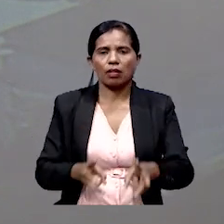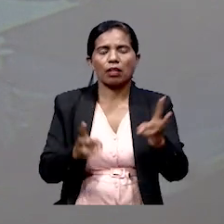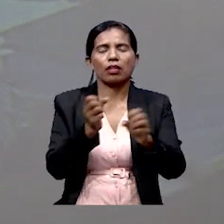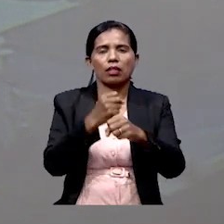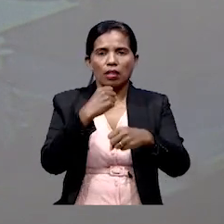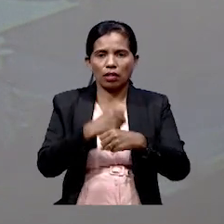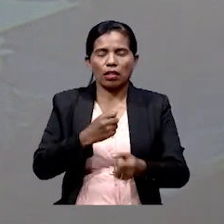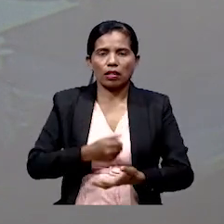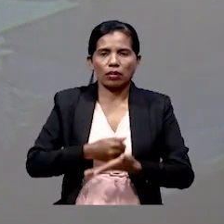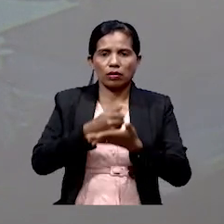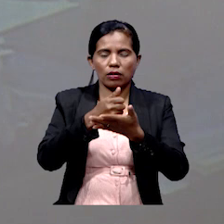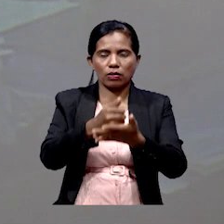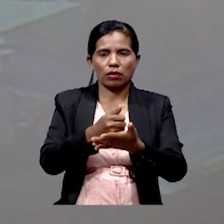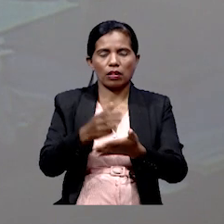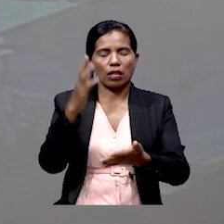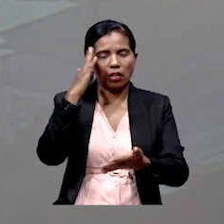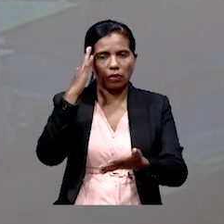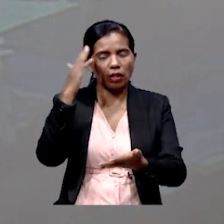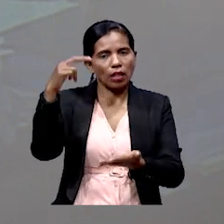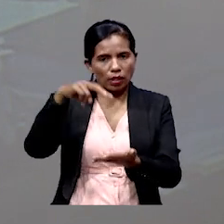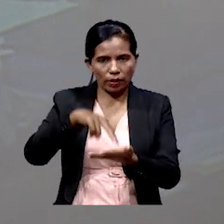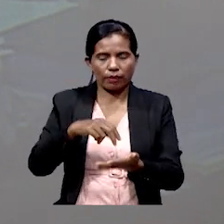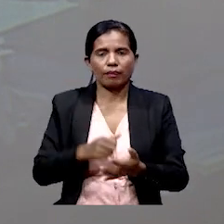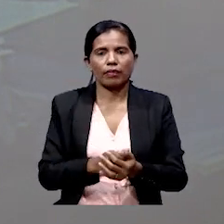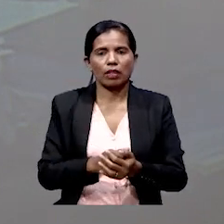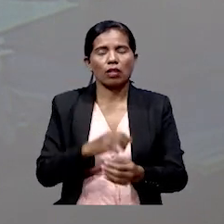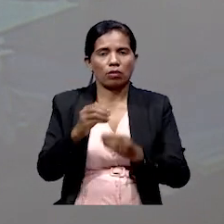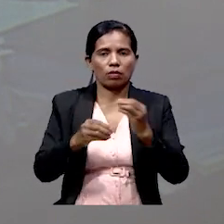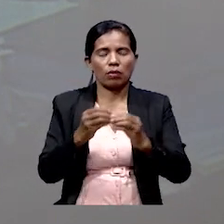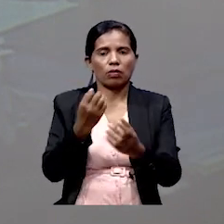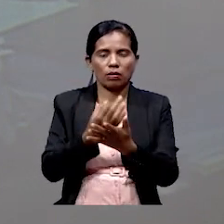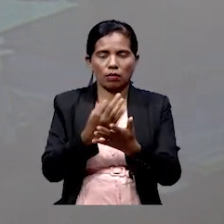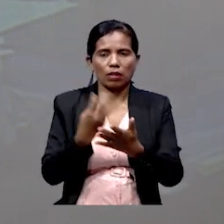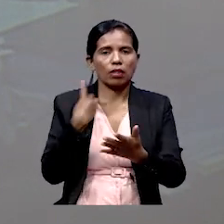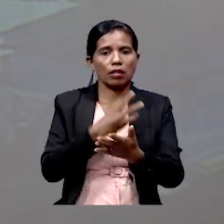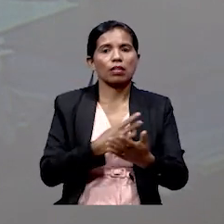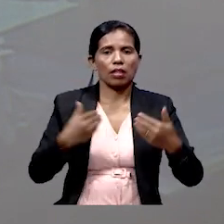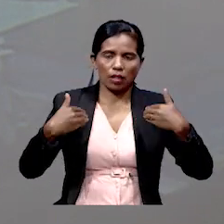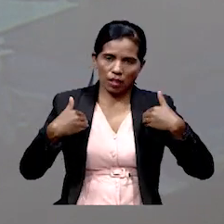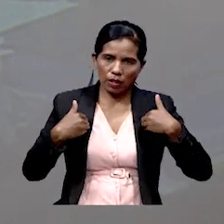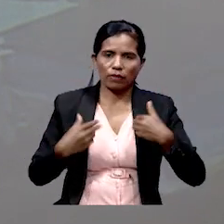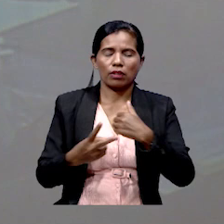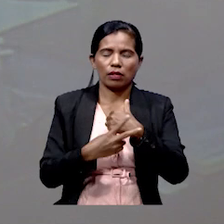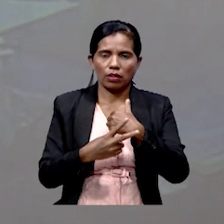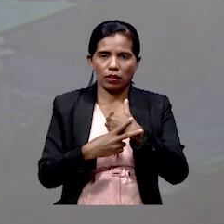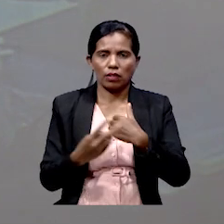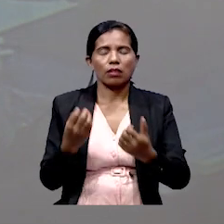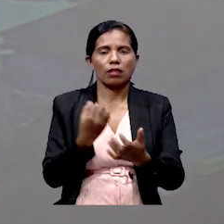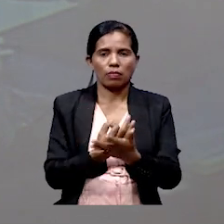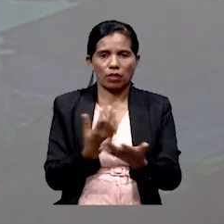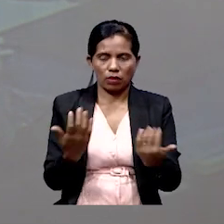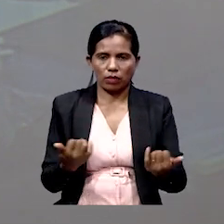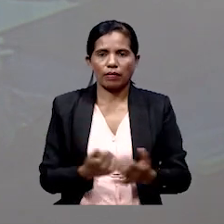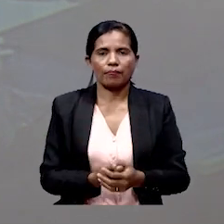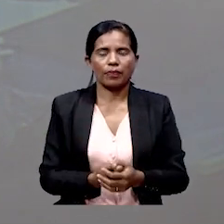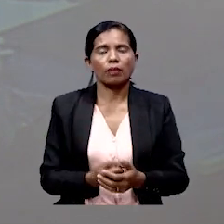netik avaliação ruma. Ba orçamento na bema kita iha hela, homo situação na bema kita encara. Ho di hare